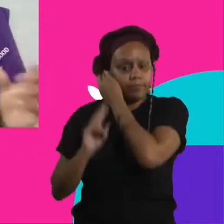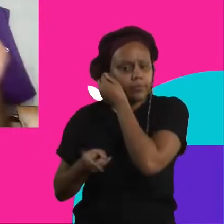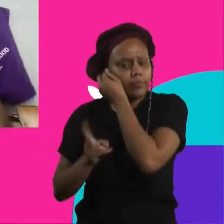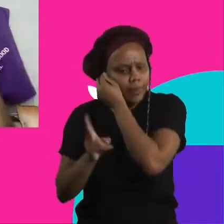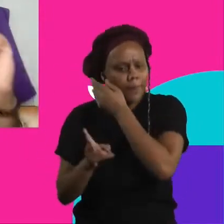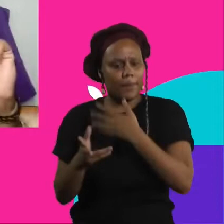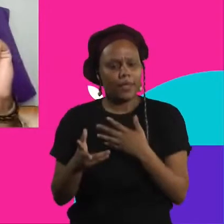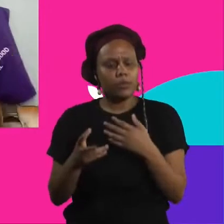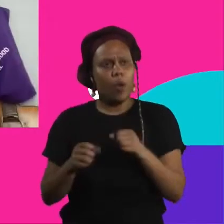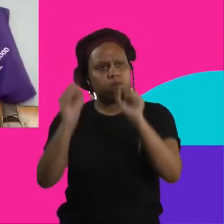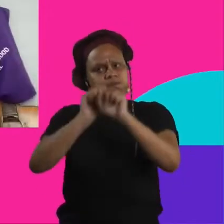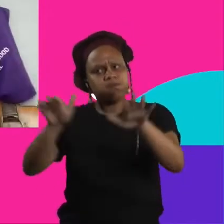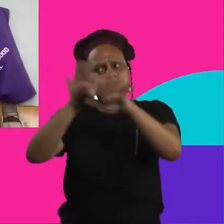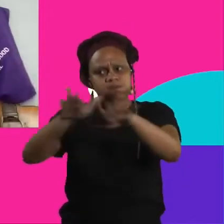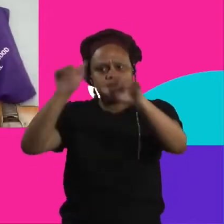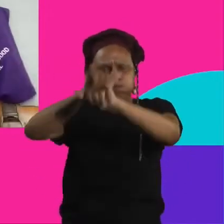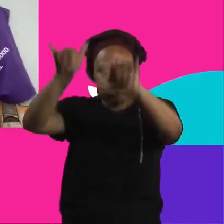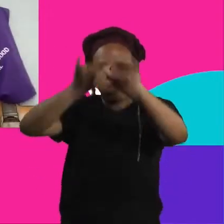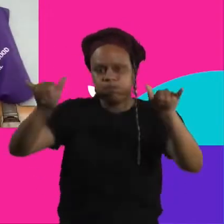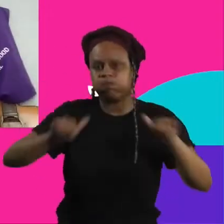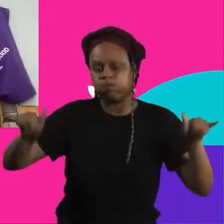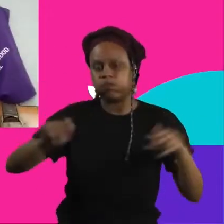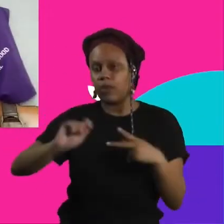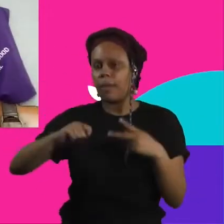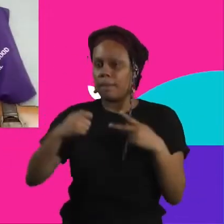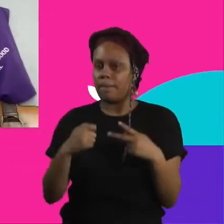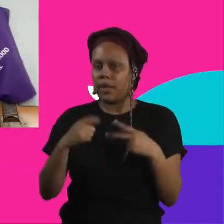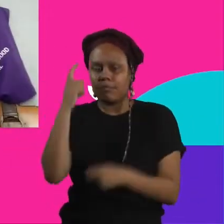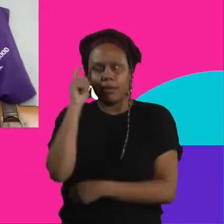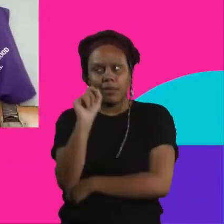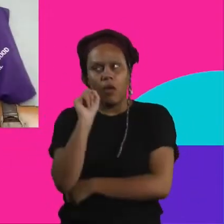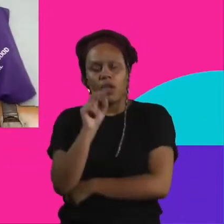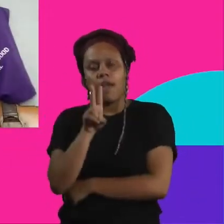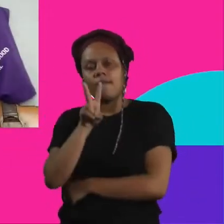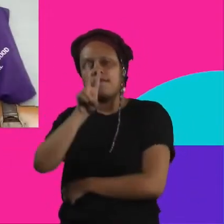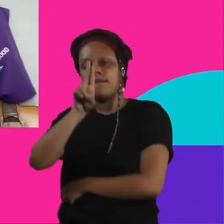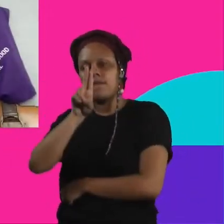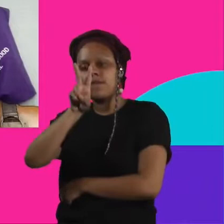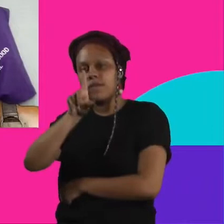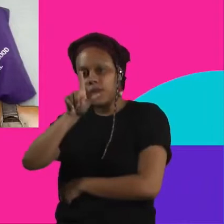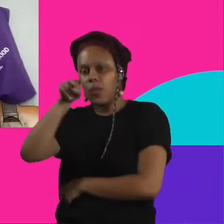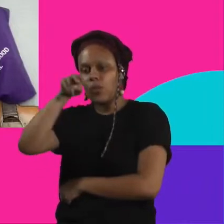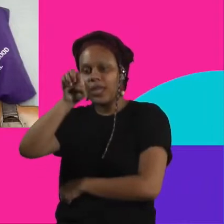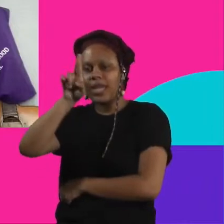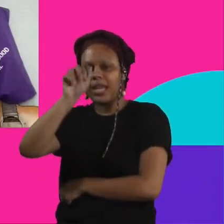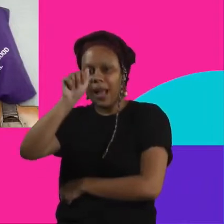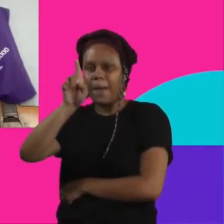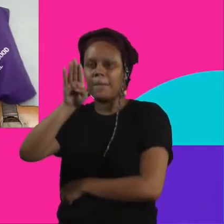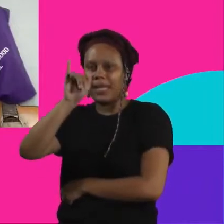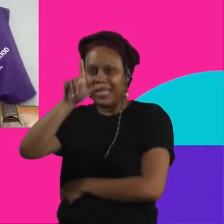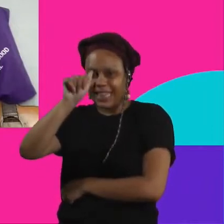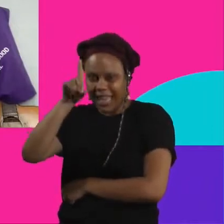popularização do Pix, é importante a gente não esquecer que estamos num contexto de extrema vulnerabilidade social no nosso público, e mesmo assim o Pix